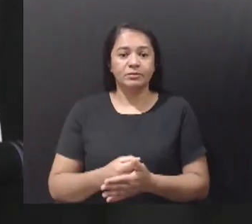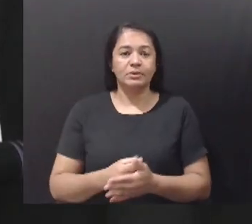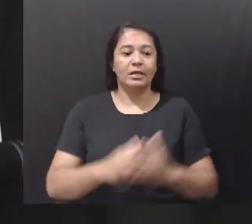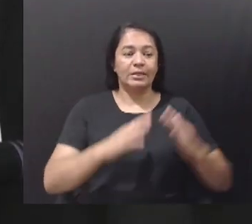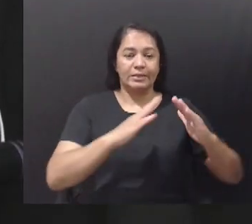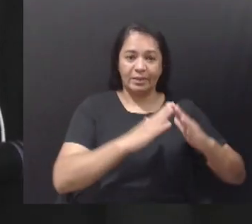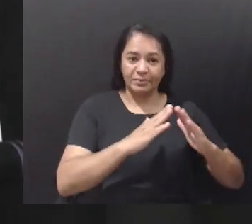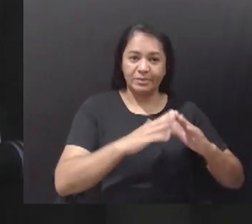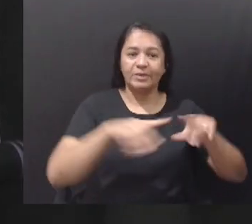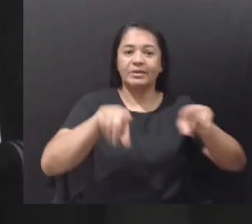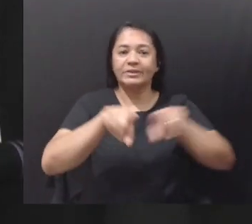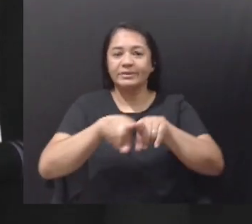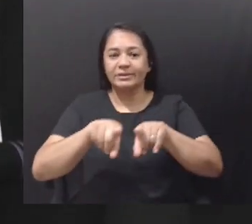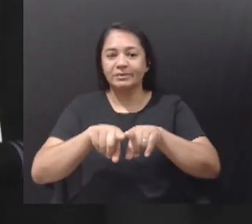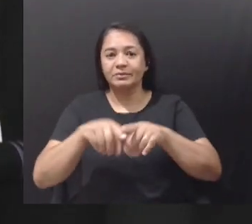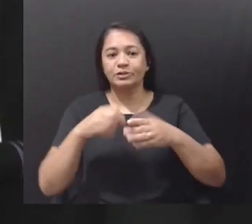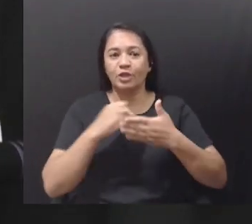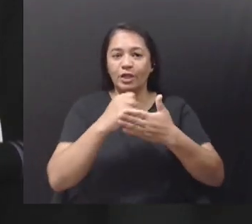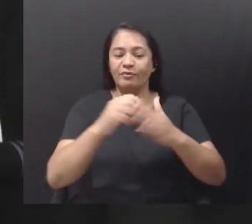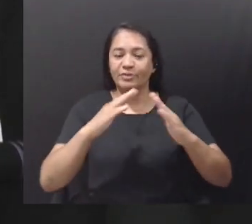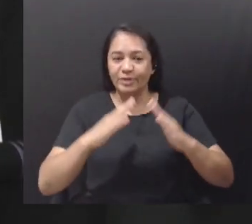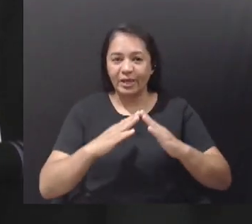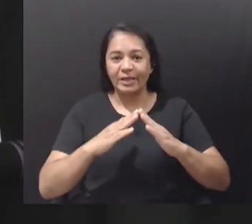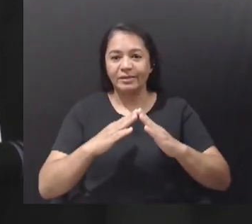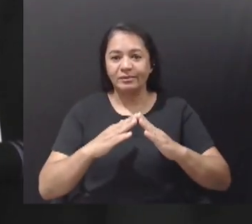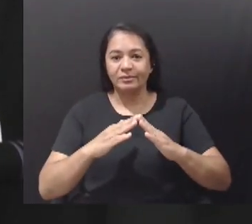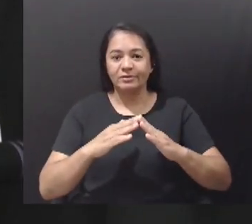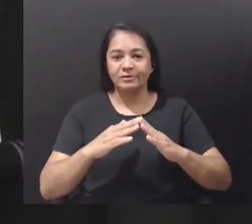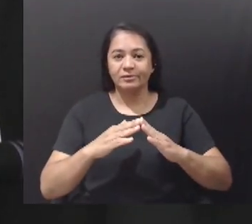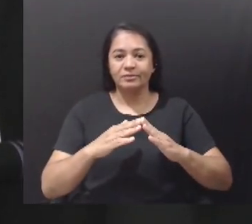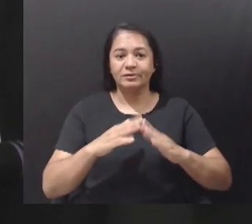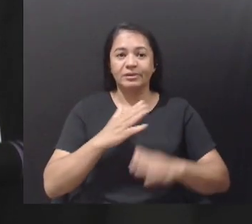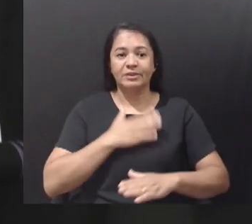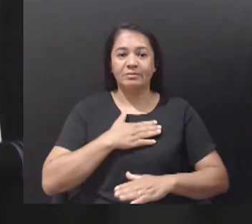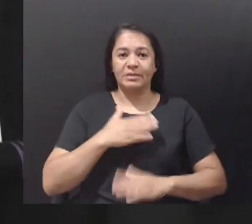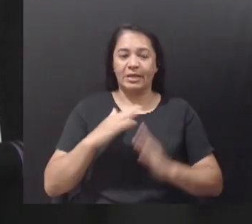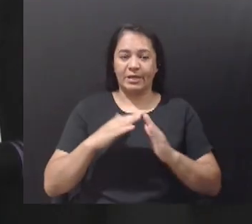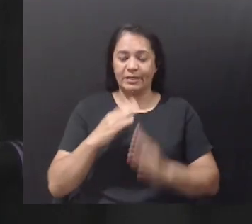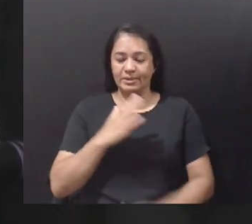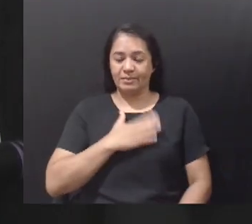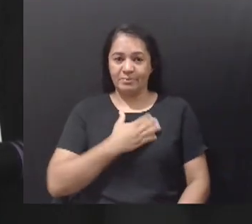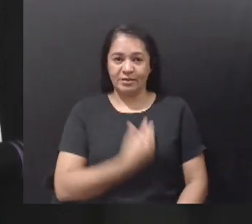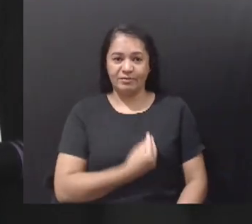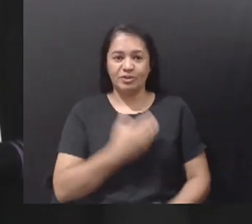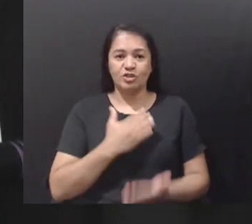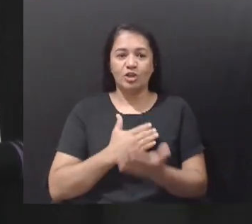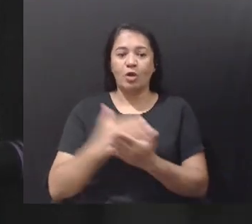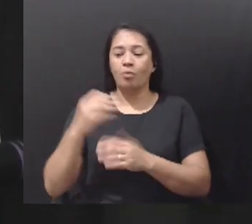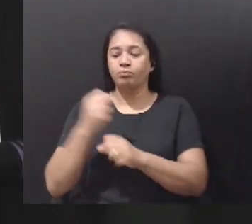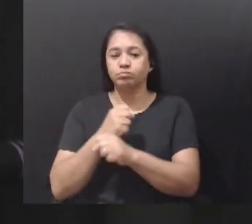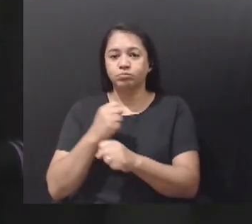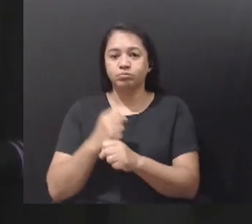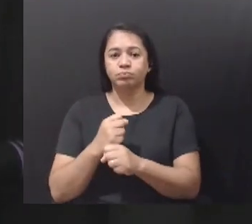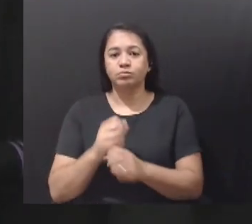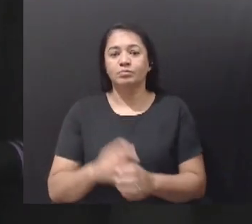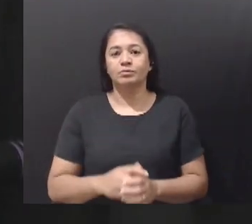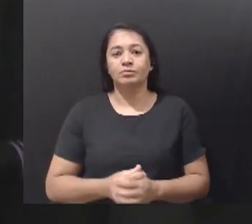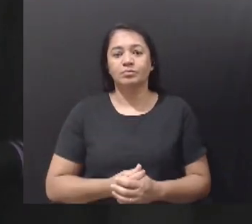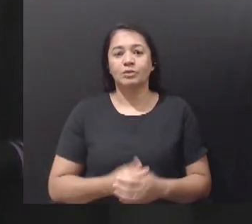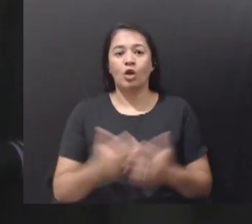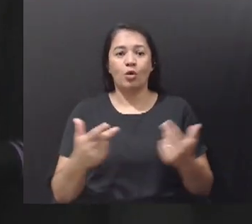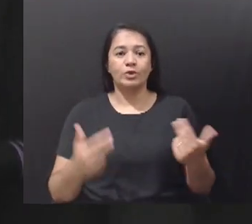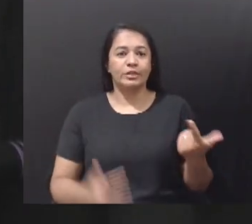estamos levando casas, Minha Casa Minha Vida, que já começaram as obras, está começando as obras, coisa que não tinha 40